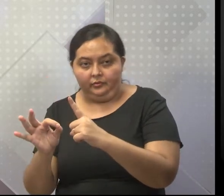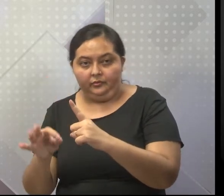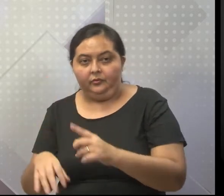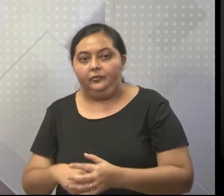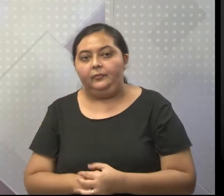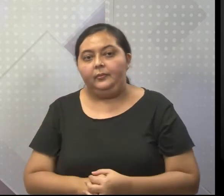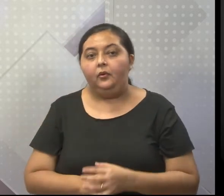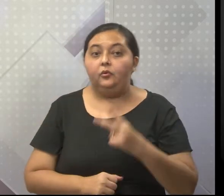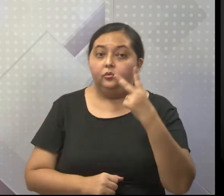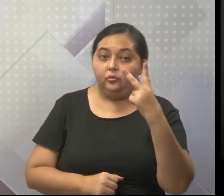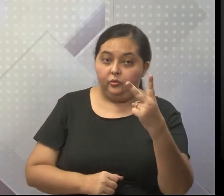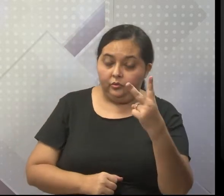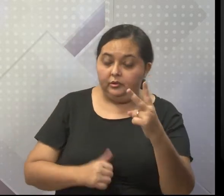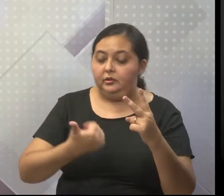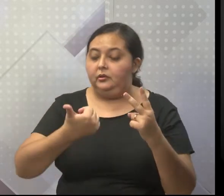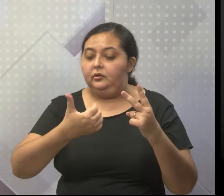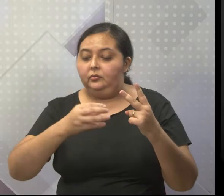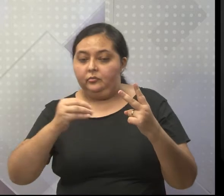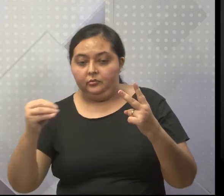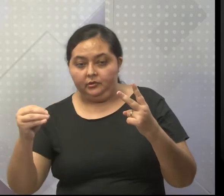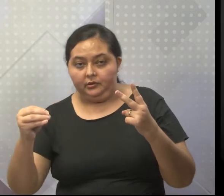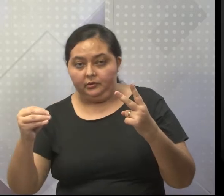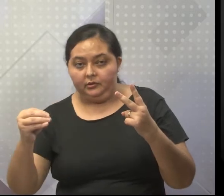por 100.